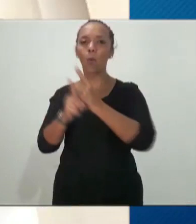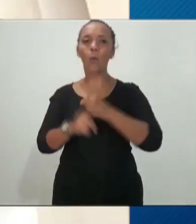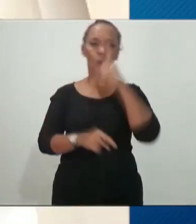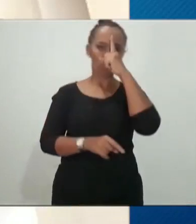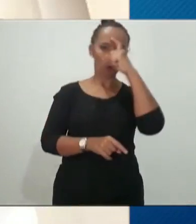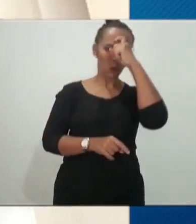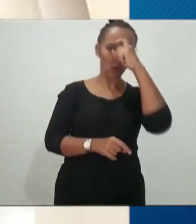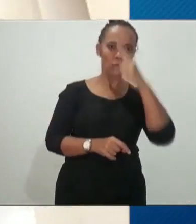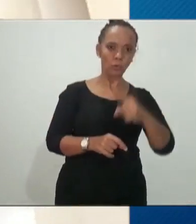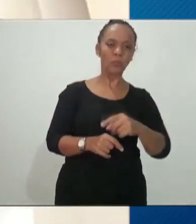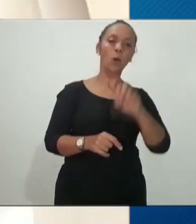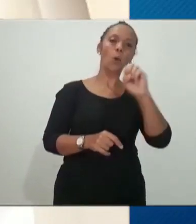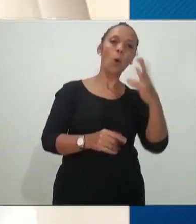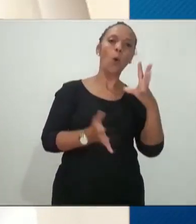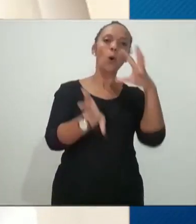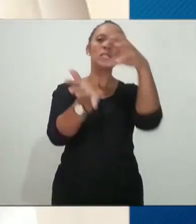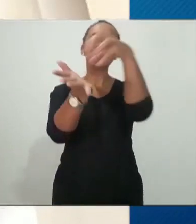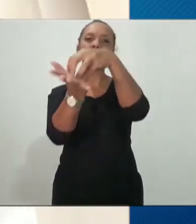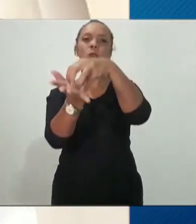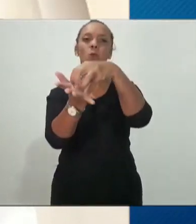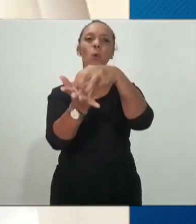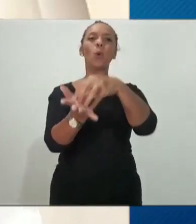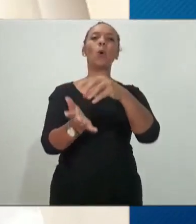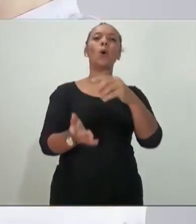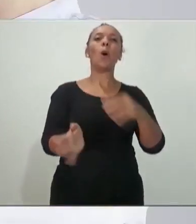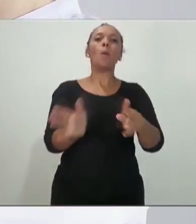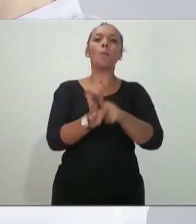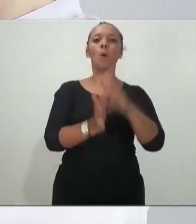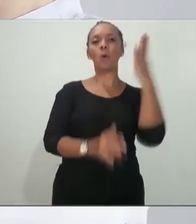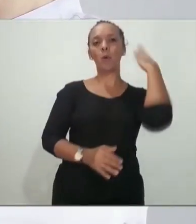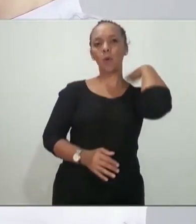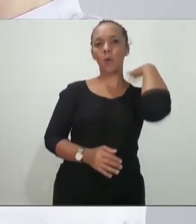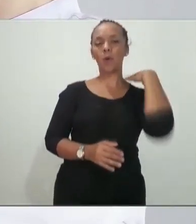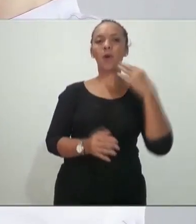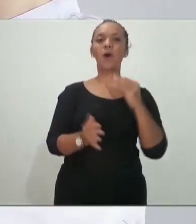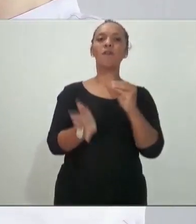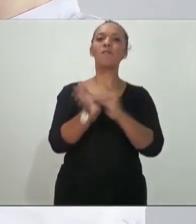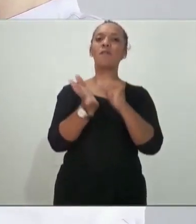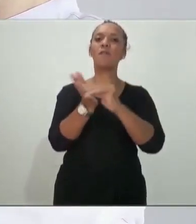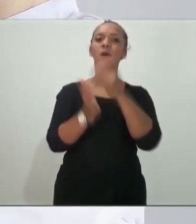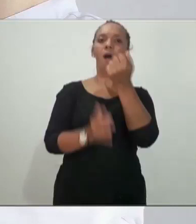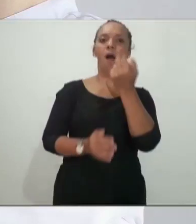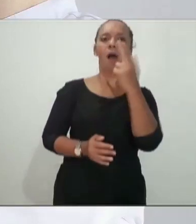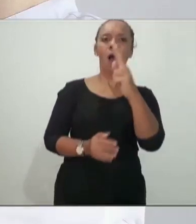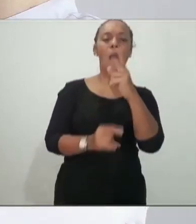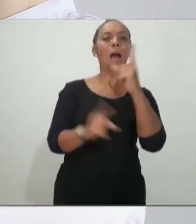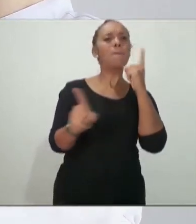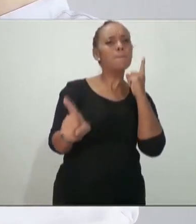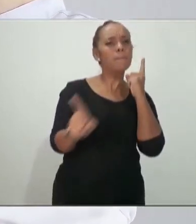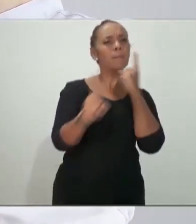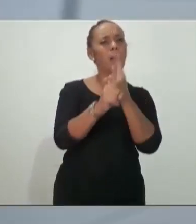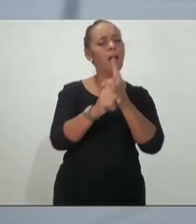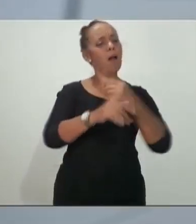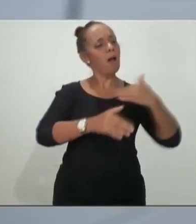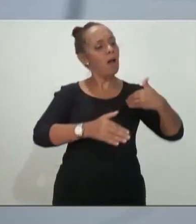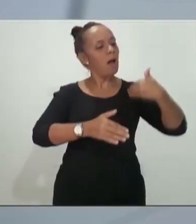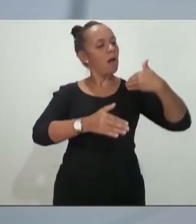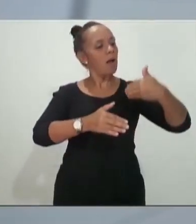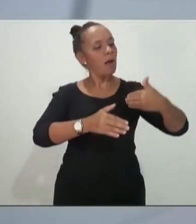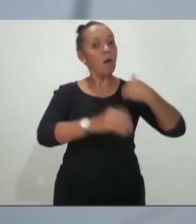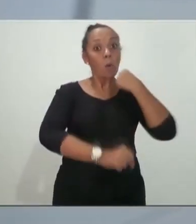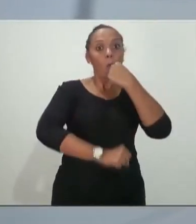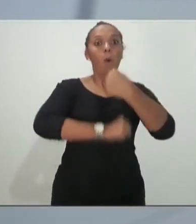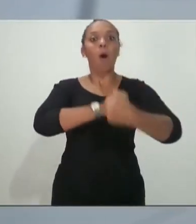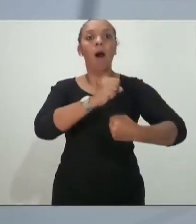na pneumologia, que envolve a falta de ar. Uma grande diferença que a gente percebeu ao longo de mais de um